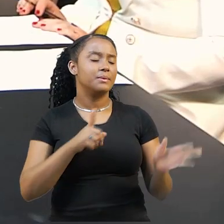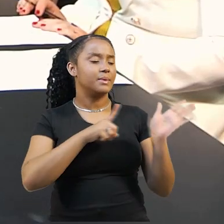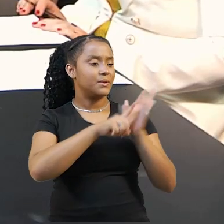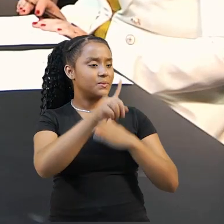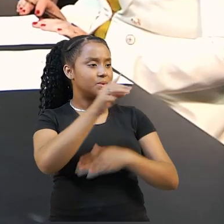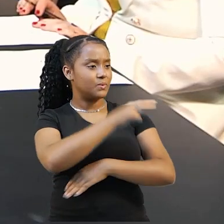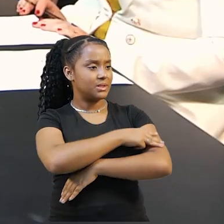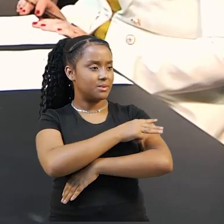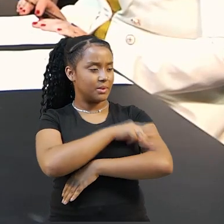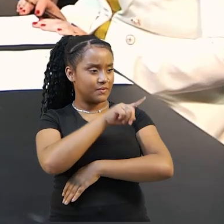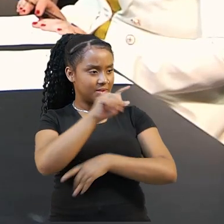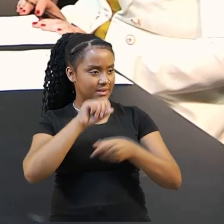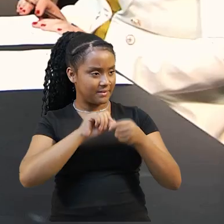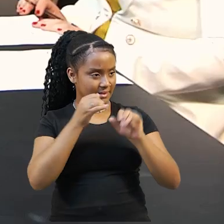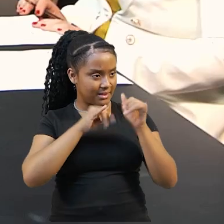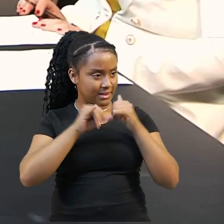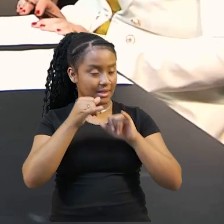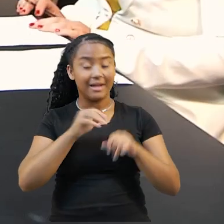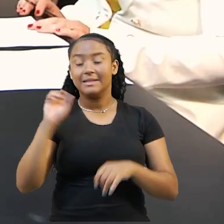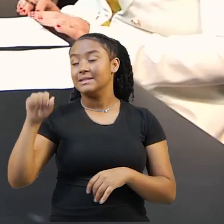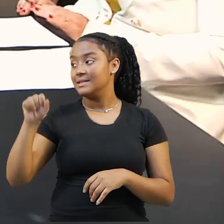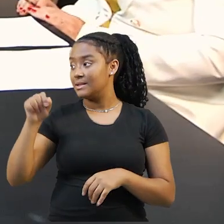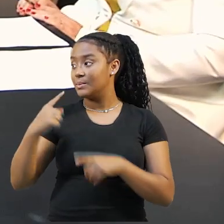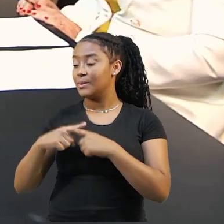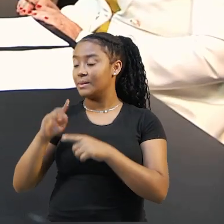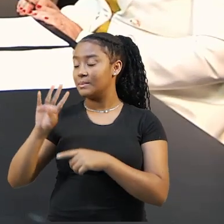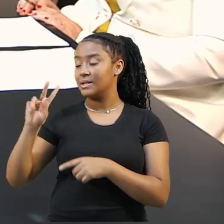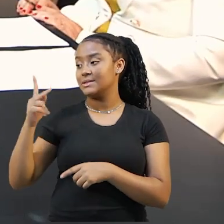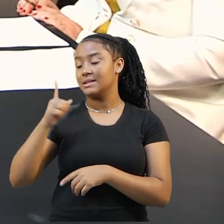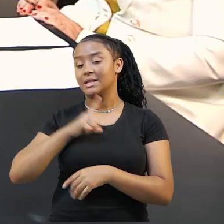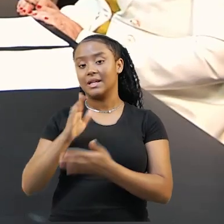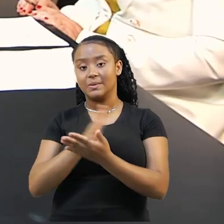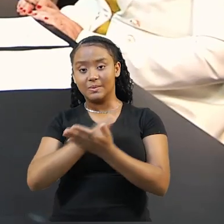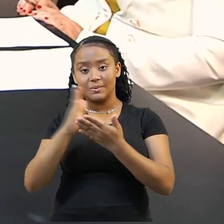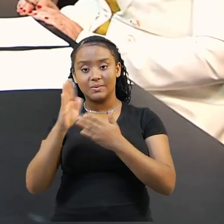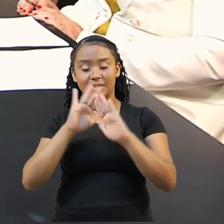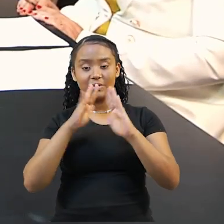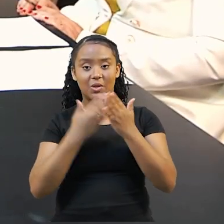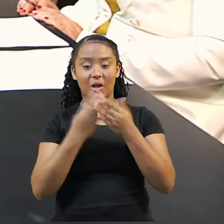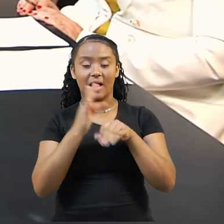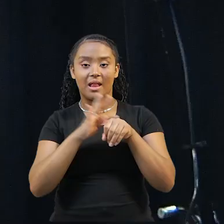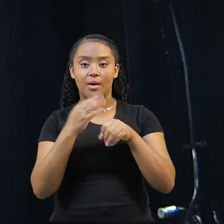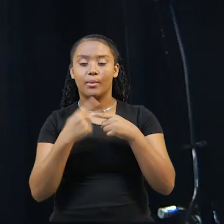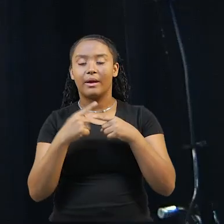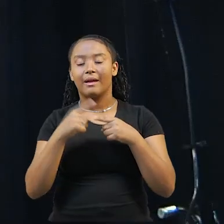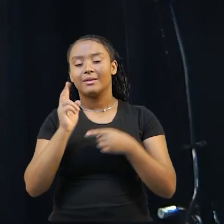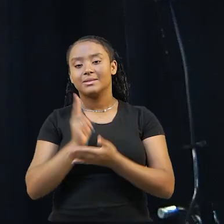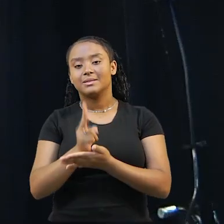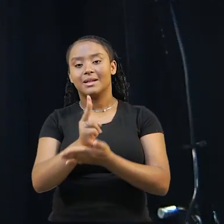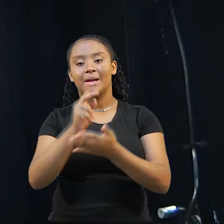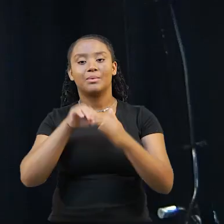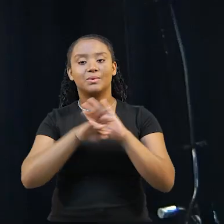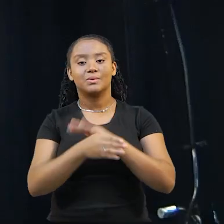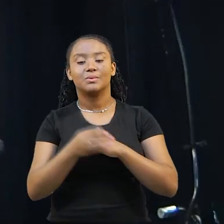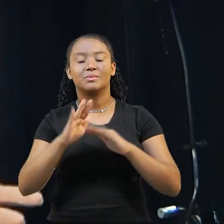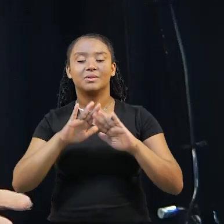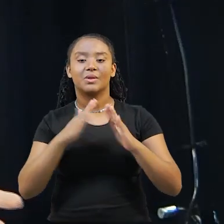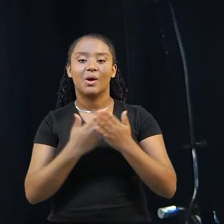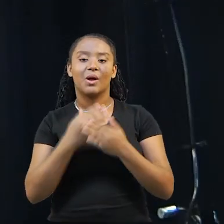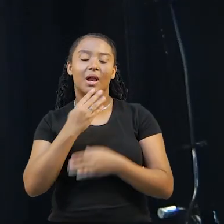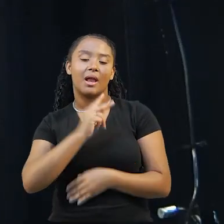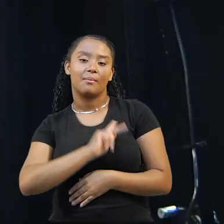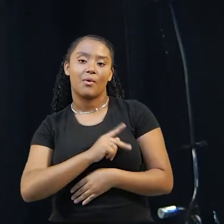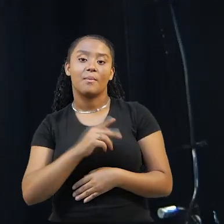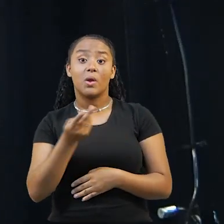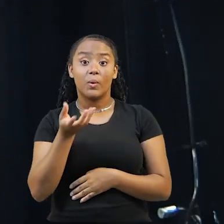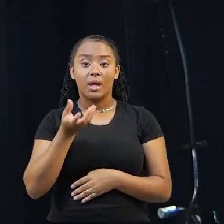química, é isso? Pois é, lá em Belo Horizonte a gente tem alguns colégios técnicos, como eu sempre estudei em escola pública, e eu queria